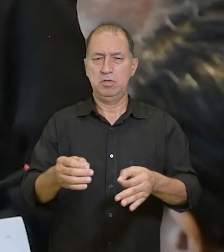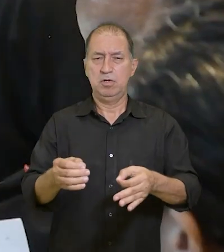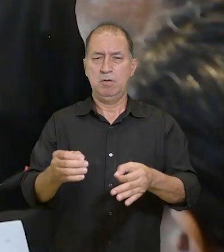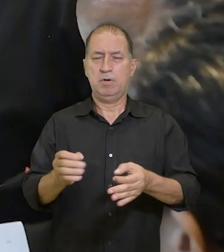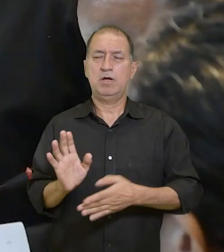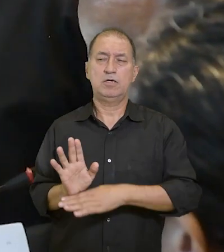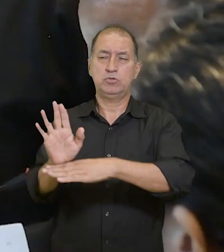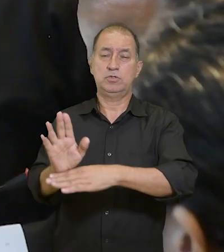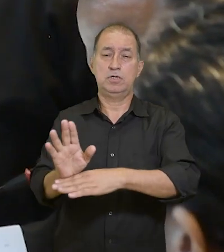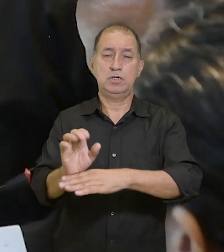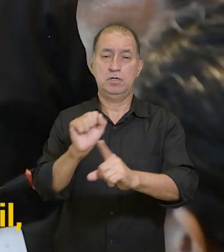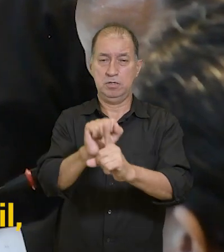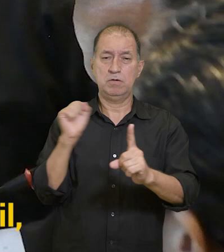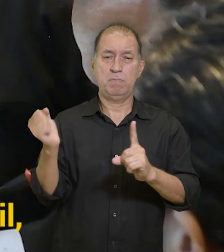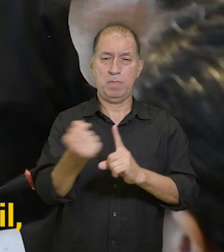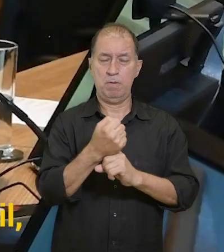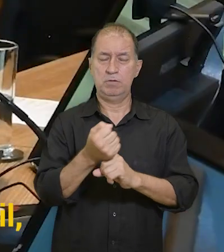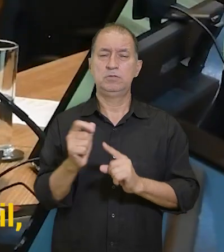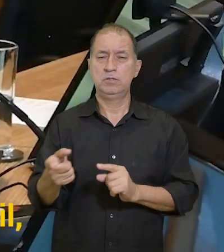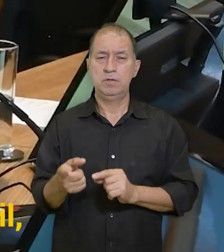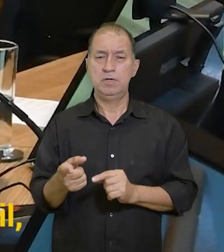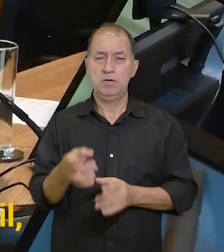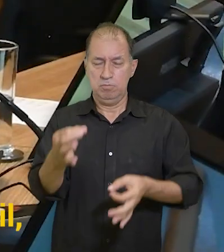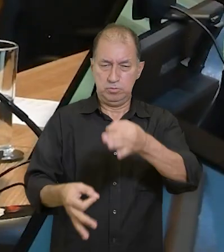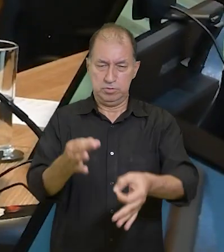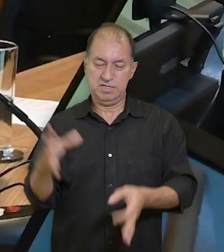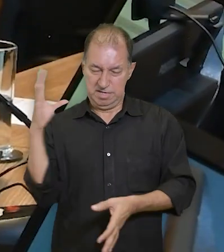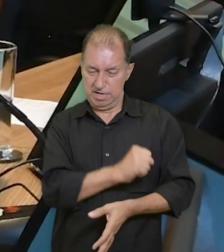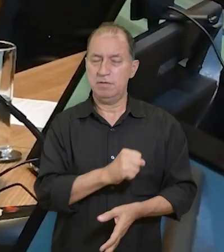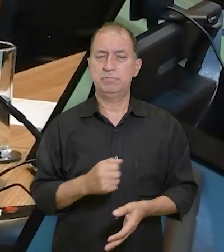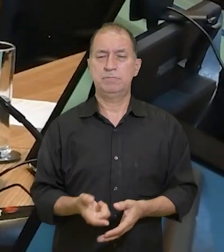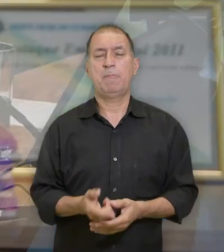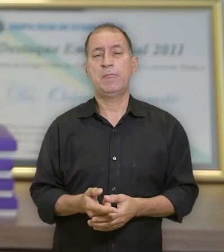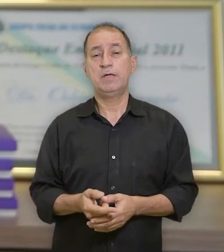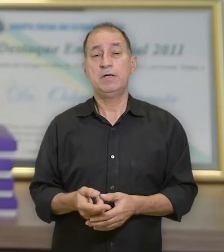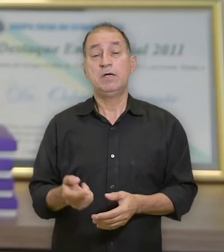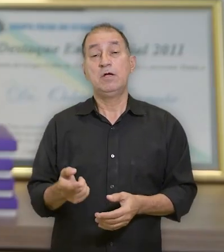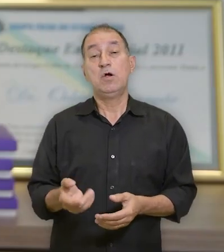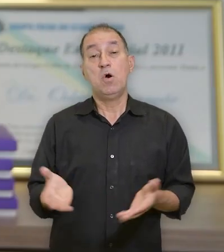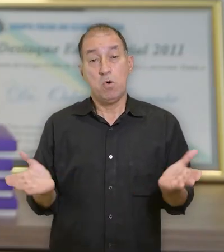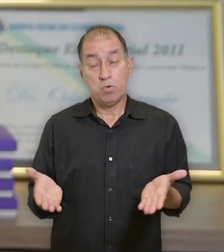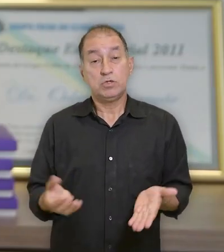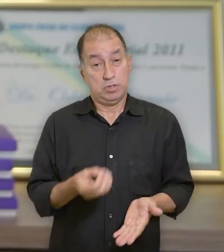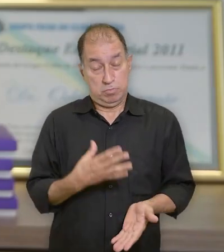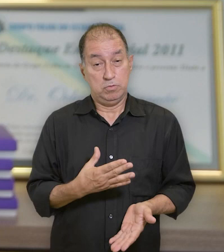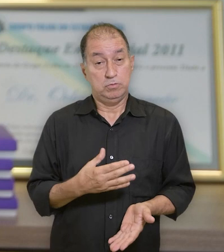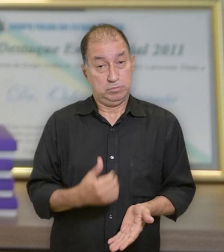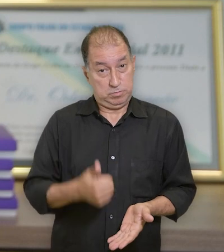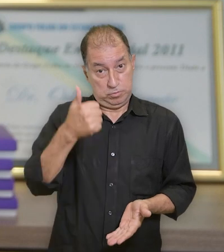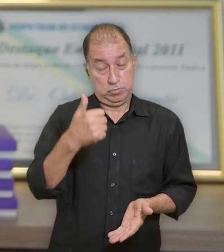serviço que está prestando à sociedade, né? Sinto orgulho de nós ter uma justiça tão ágil, uma justiça tão rápida para resolver, né?